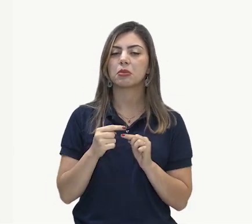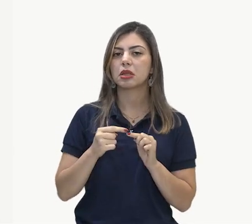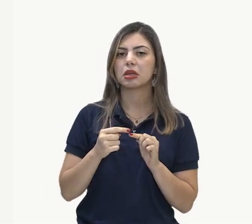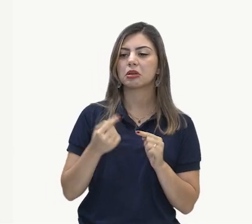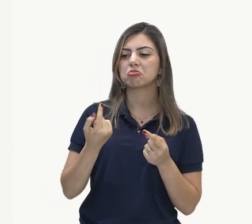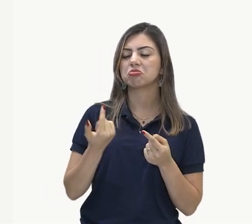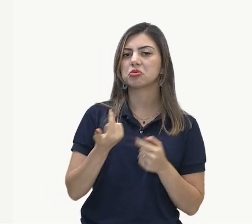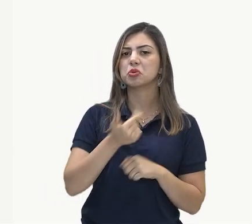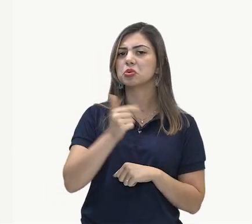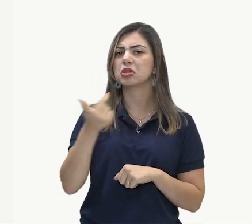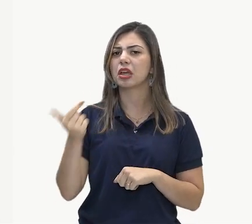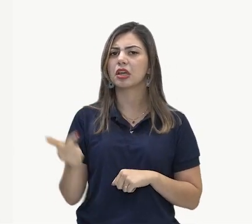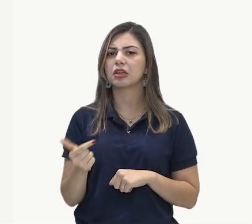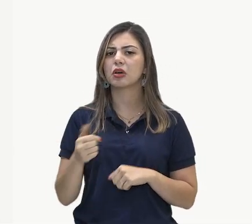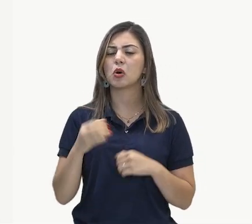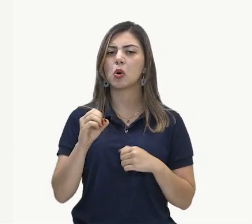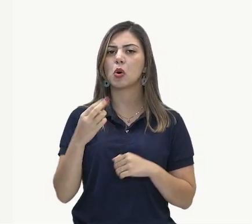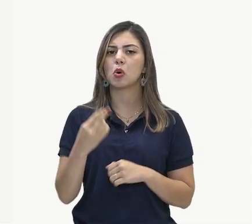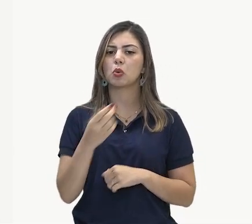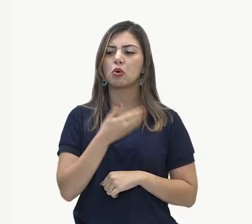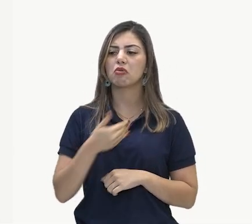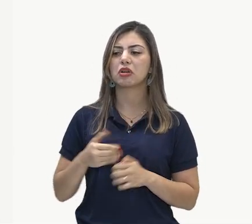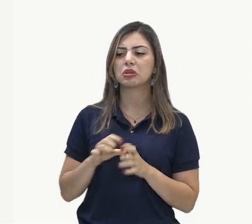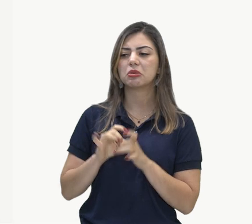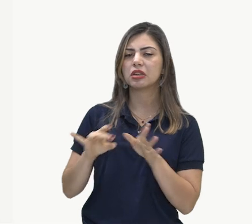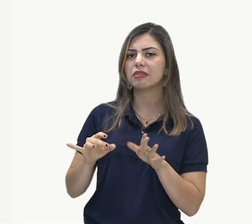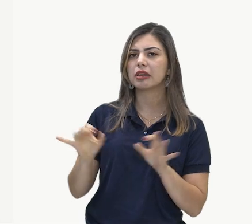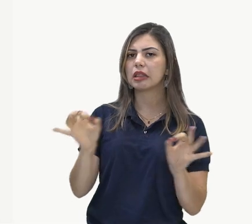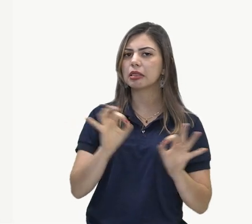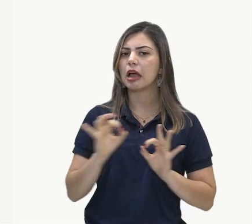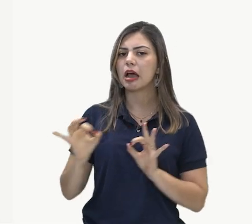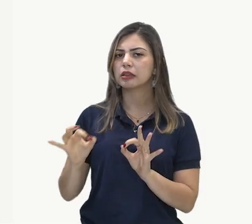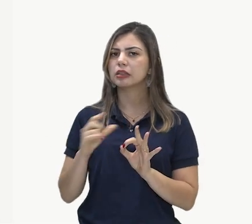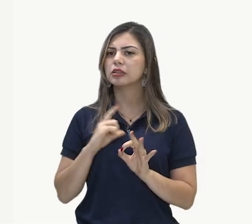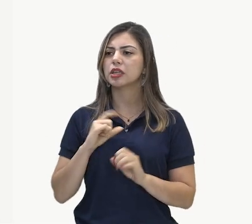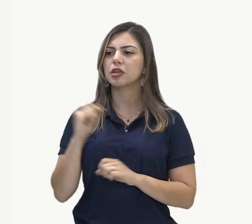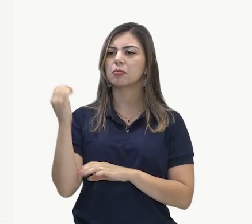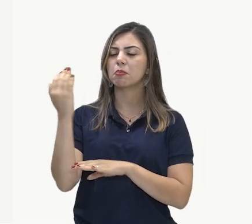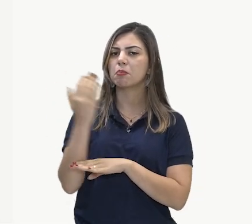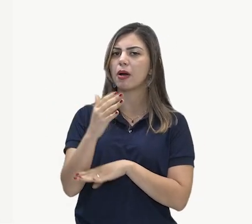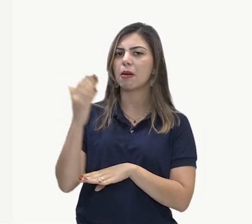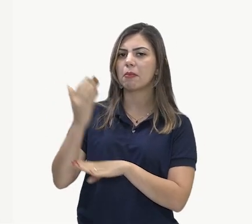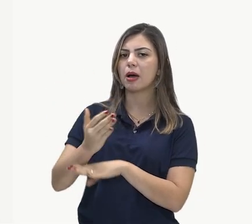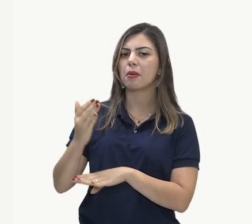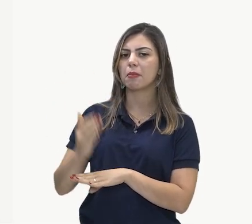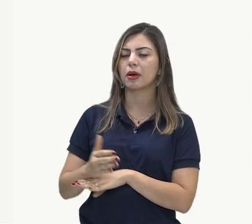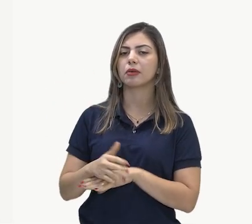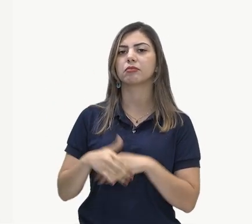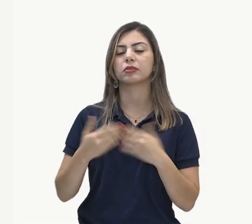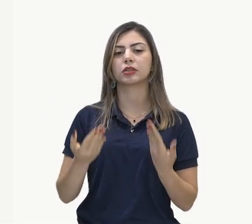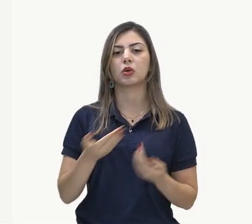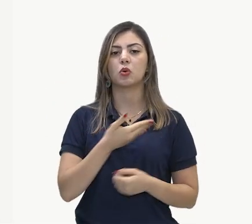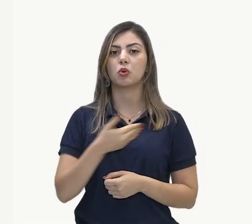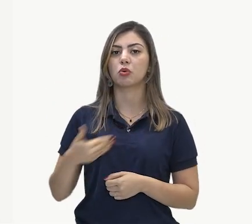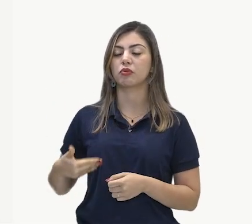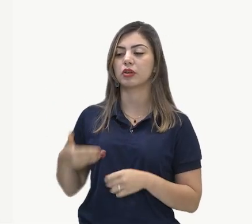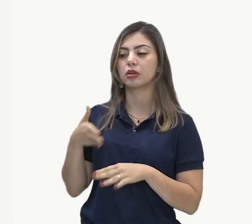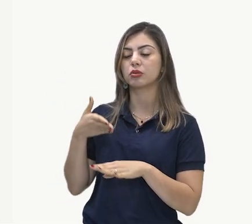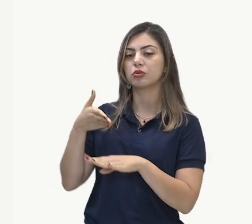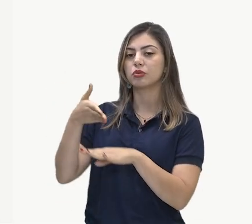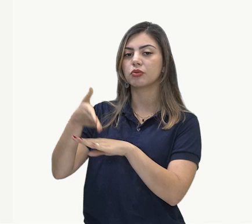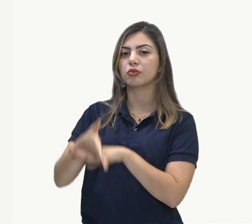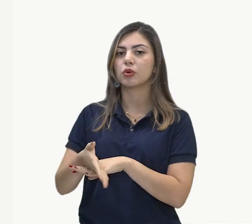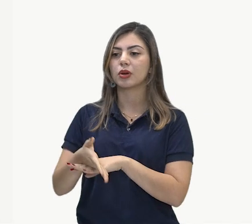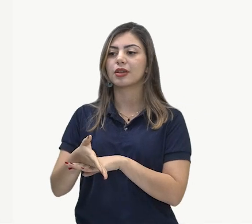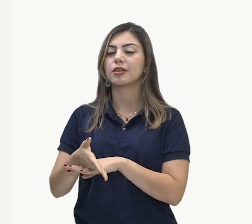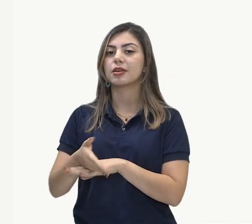uma certa autorização para que estivesse ocorrendo esse desmatamento. Então, lá o poder público foi lá e